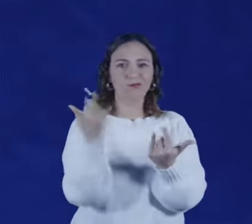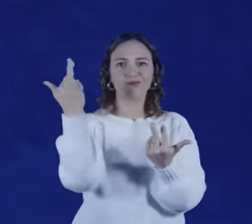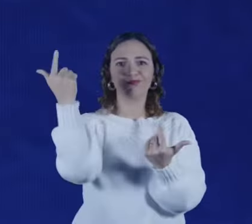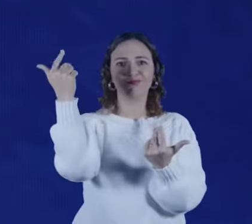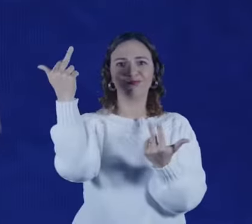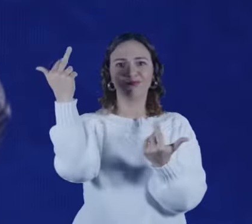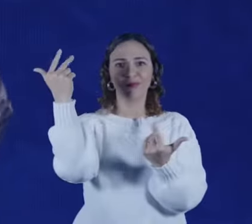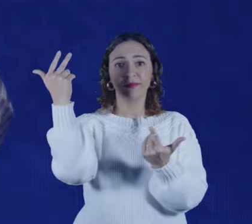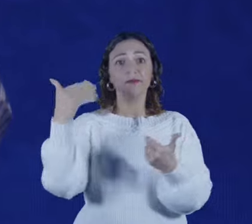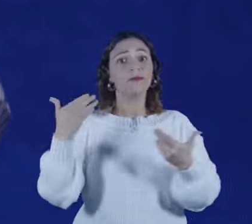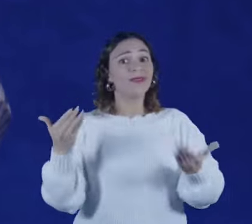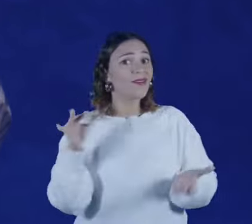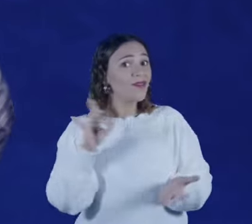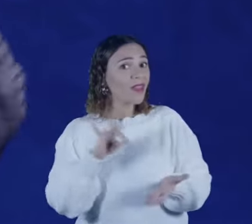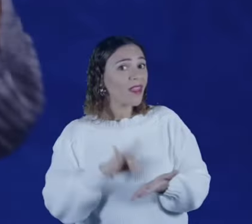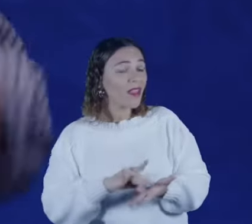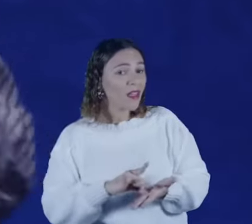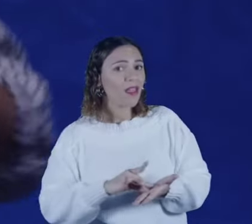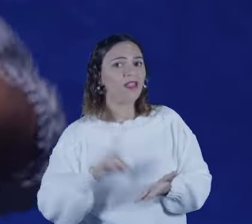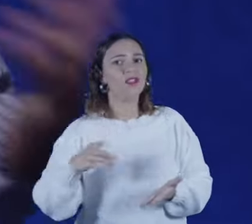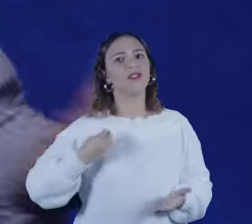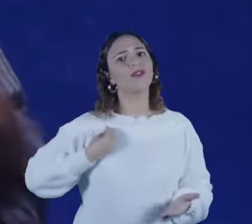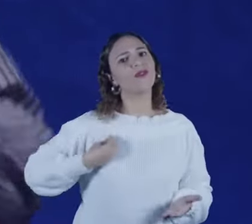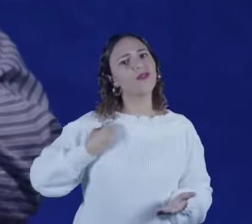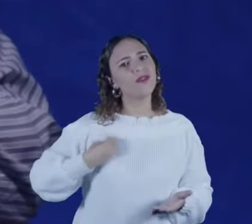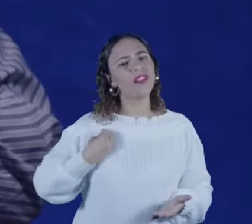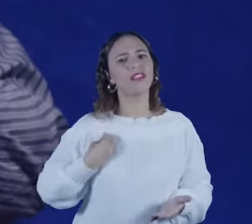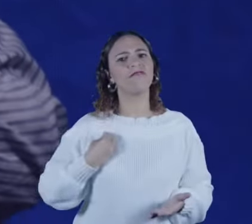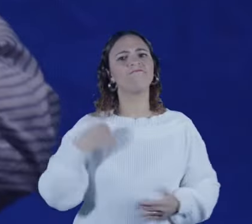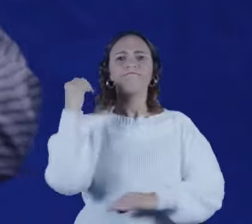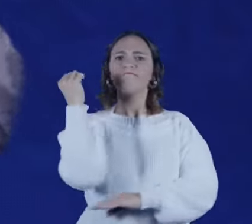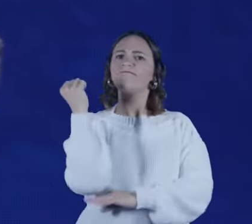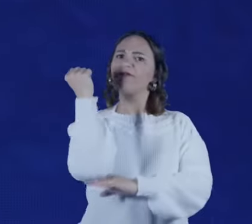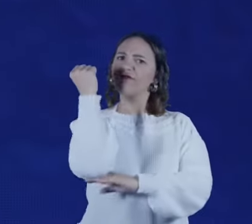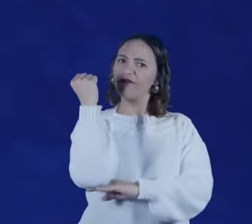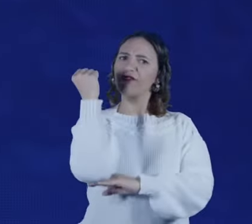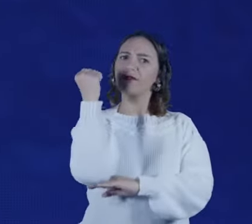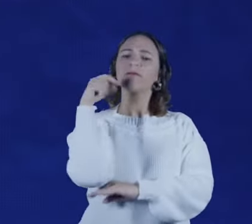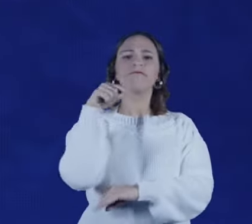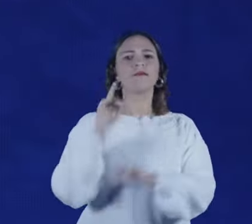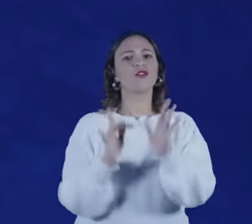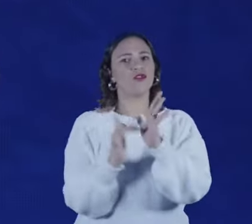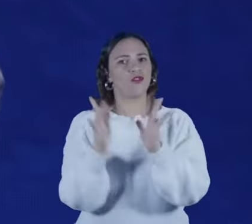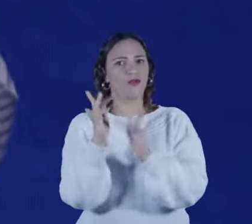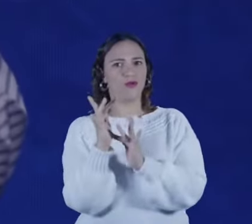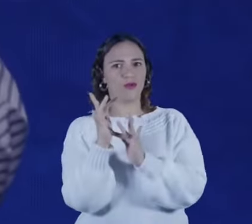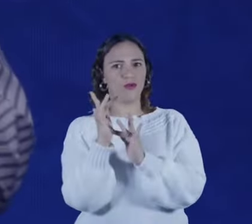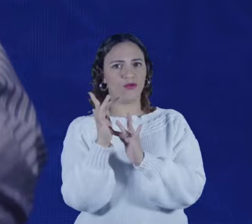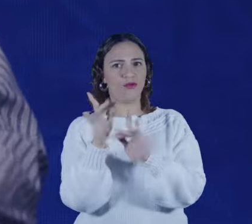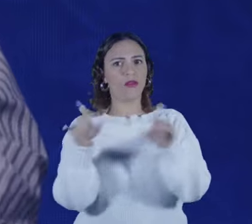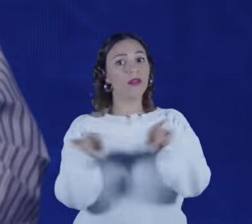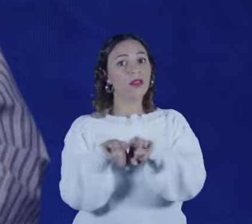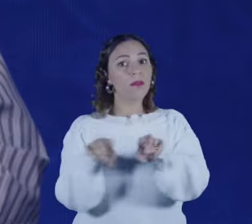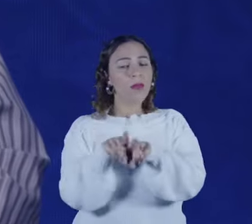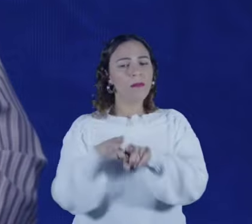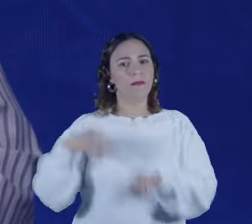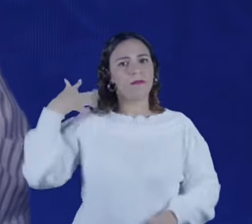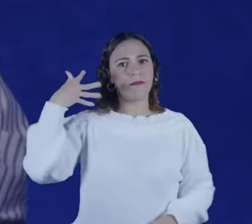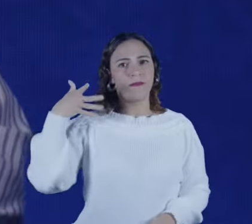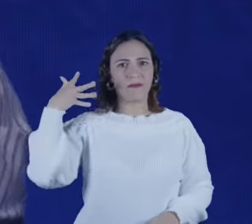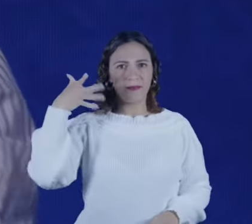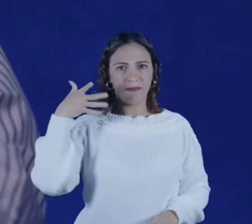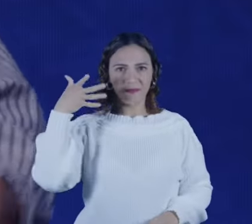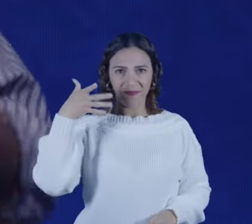a fundação de uma vida sólida é Jesus e a sua palavra.